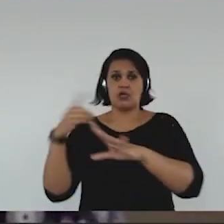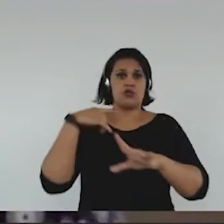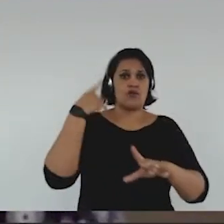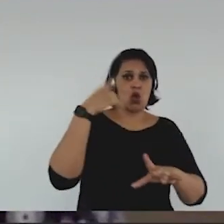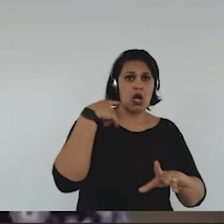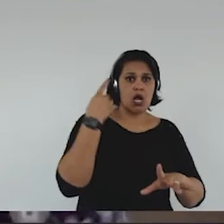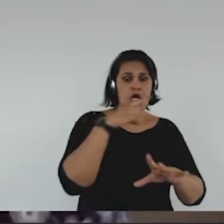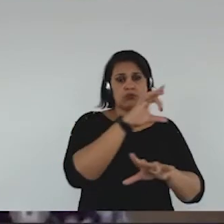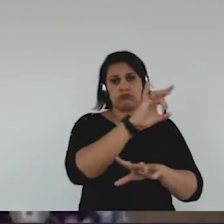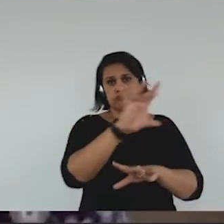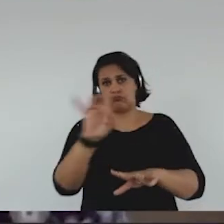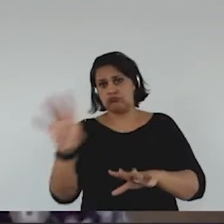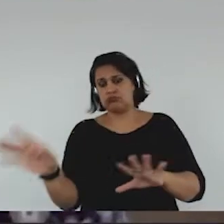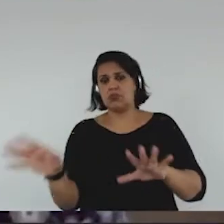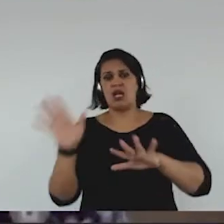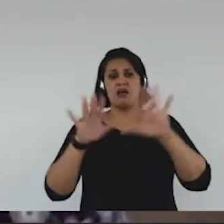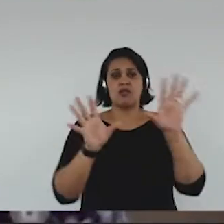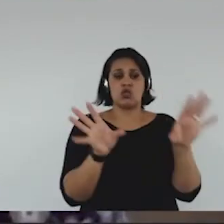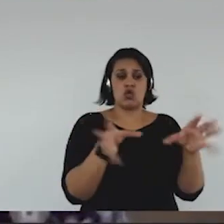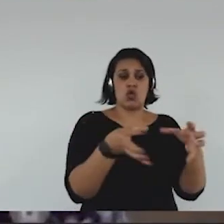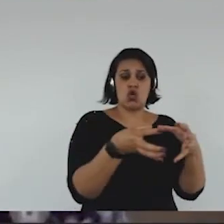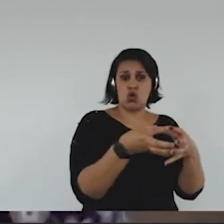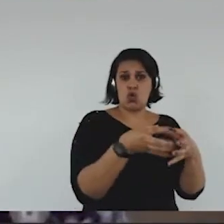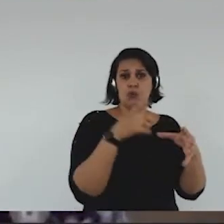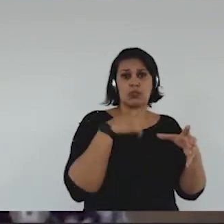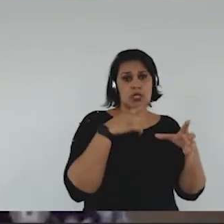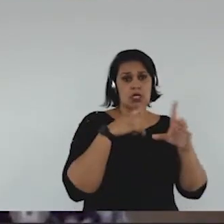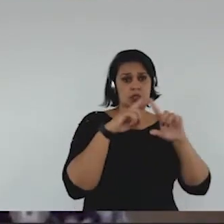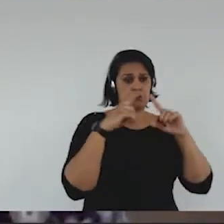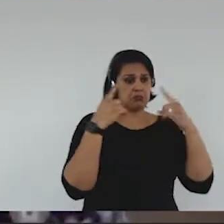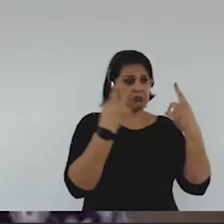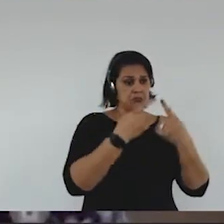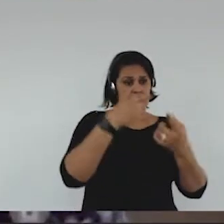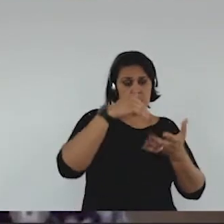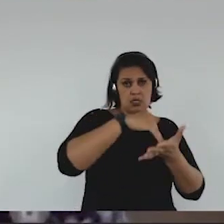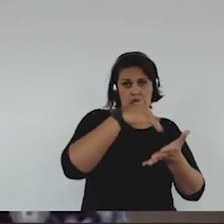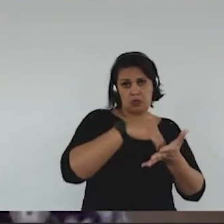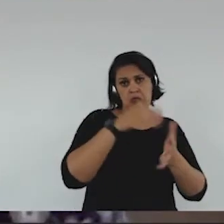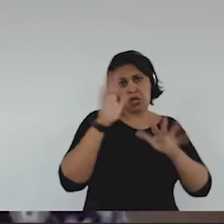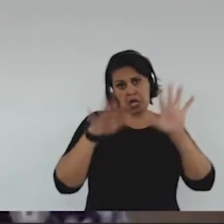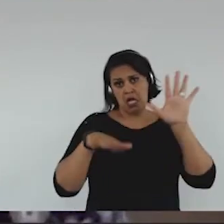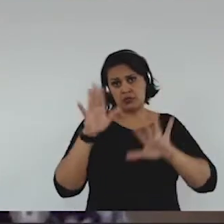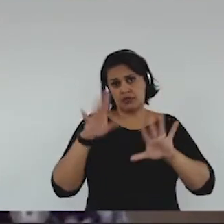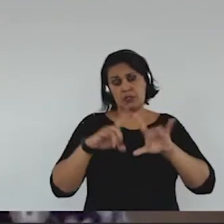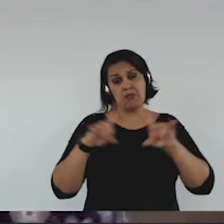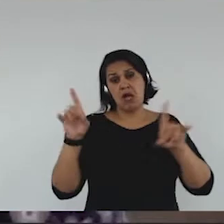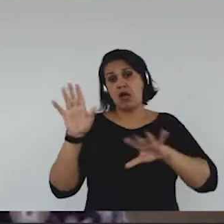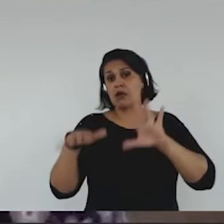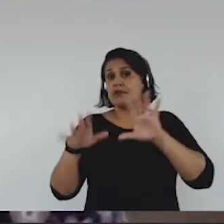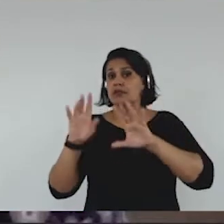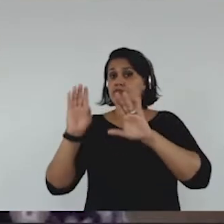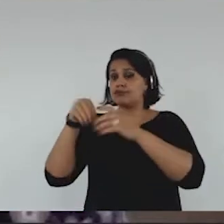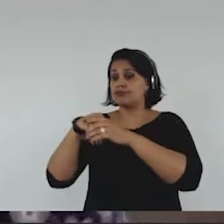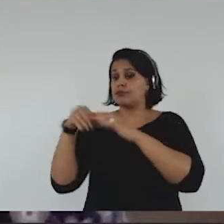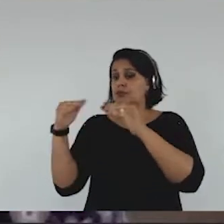às vezes, os grupos de advogados estão reunidos no escritório e, às vezes, cada um na sua casa